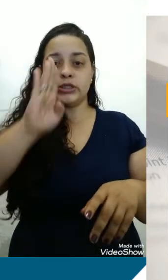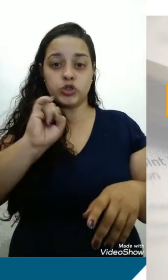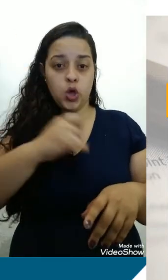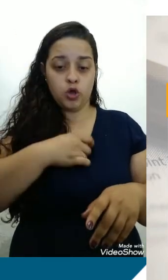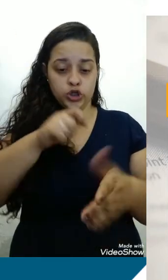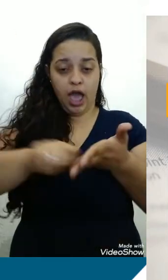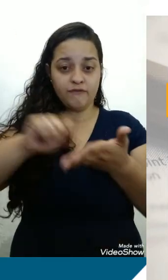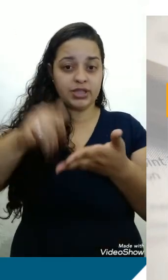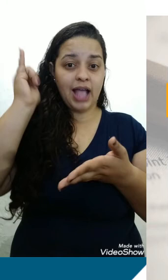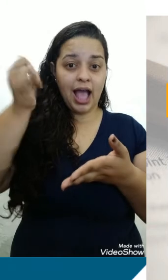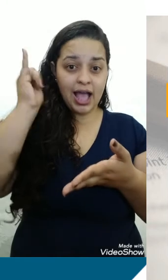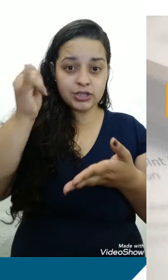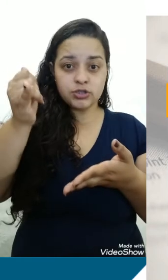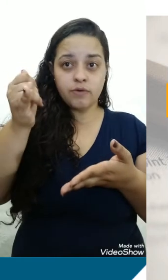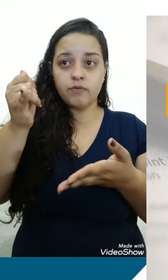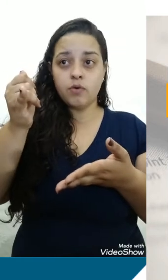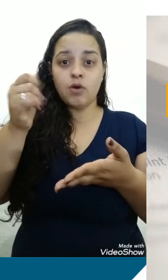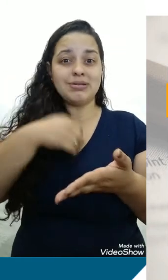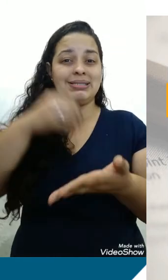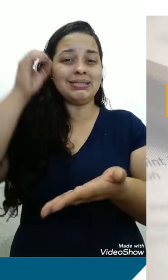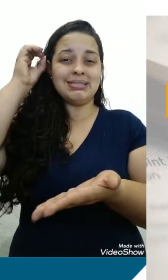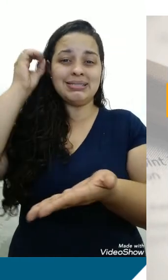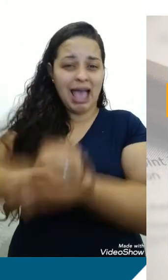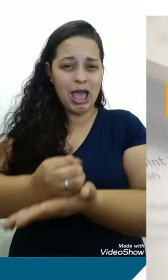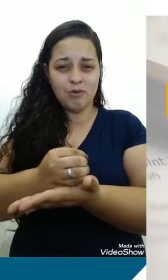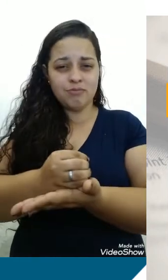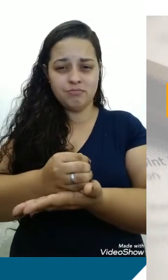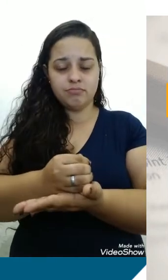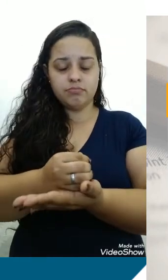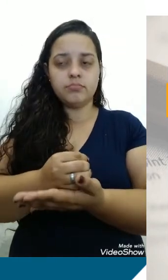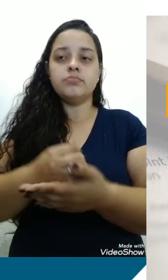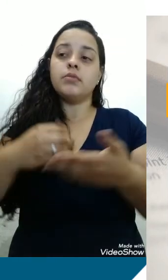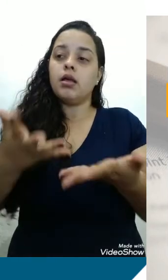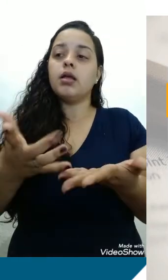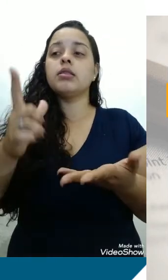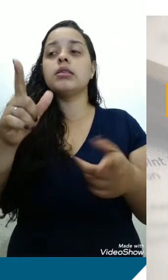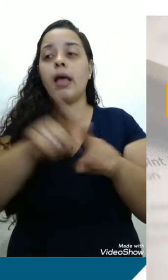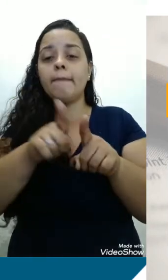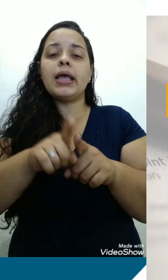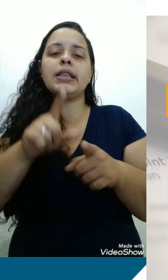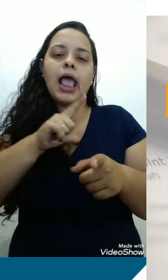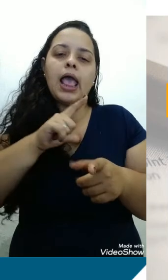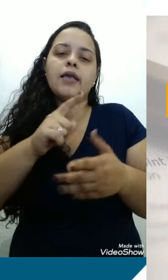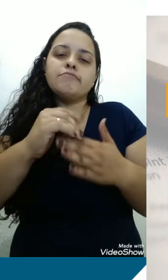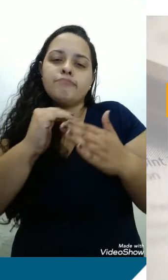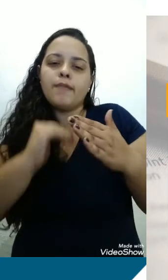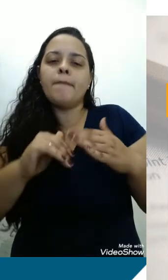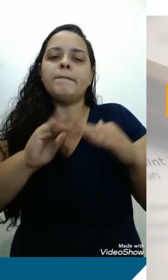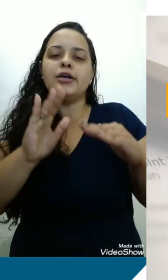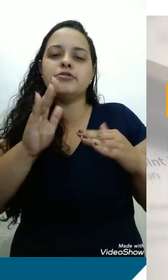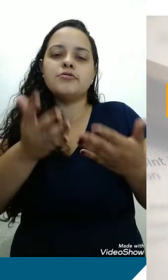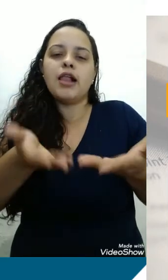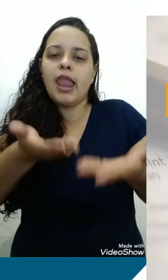texto narrativo. Nesse caso, a minha redação é zerada, não somente a competência. E existe um nível também mais brando,